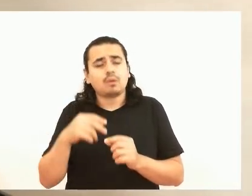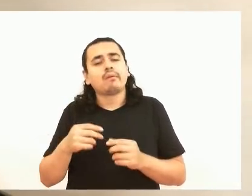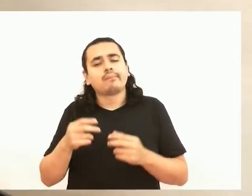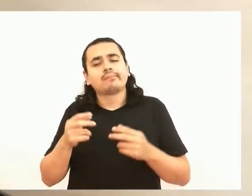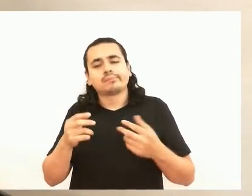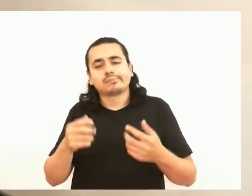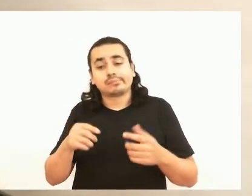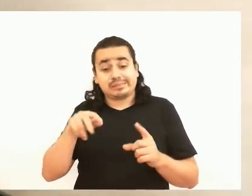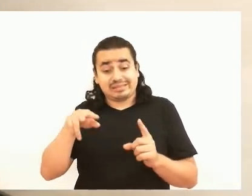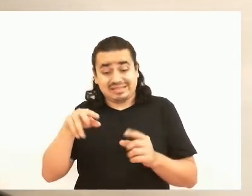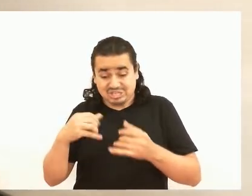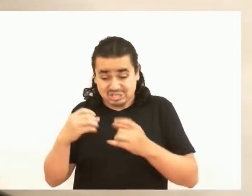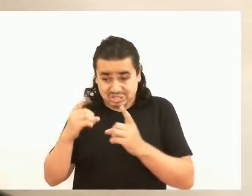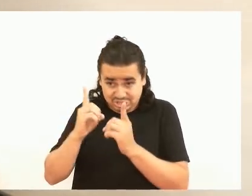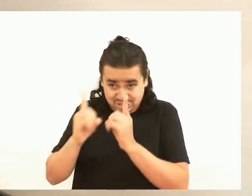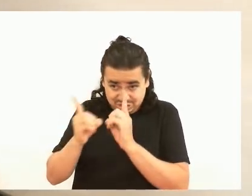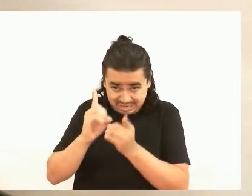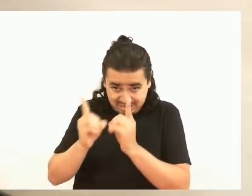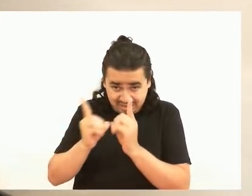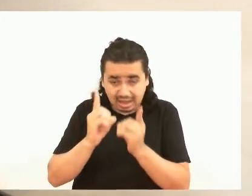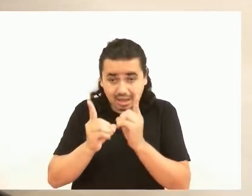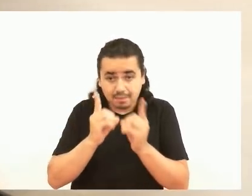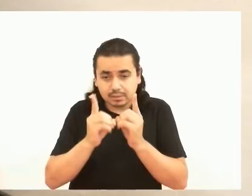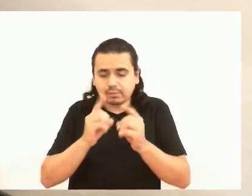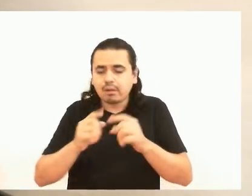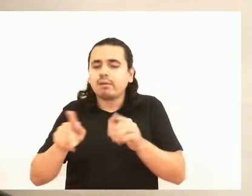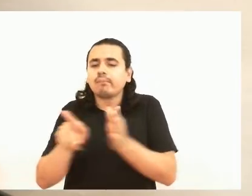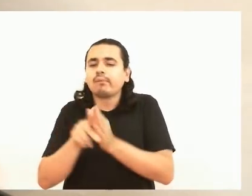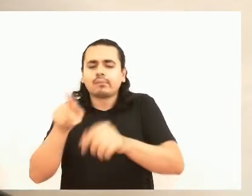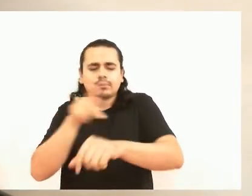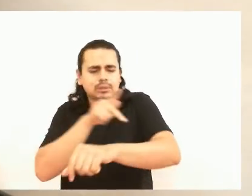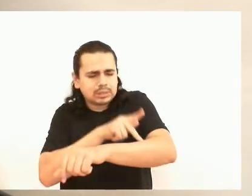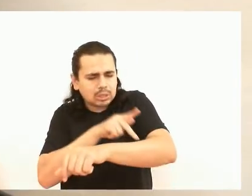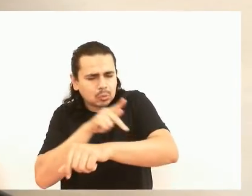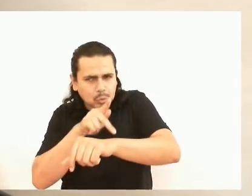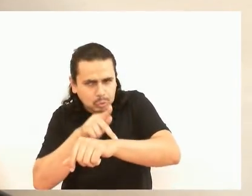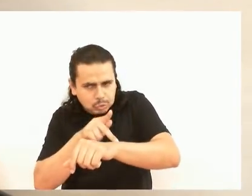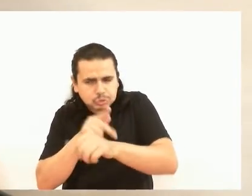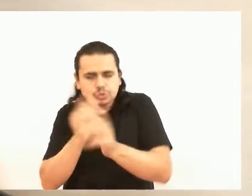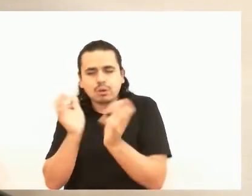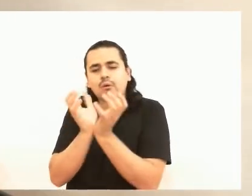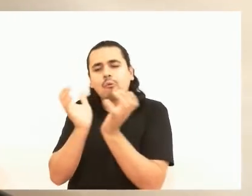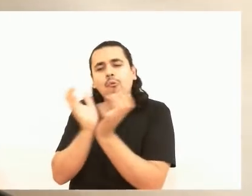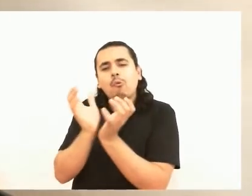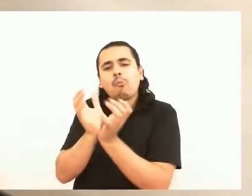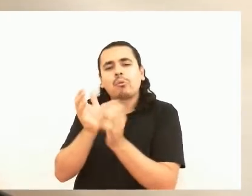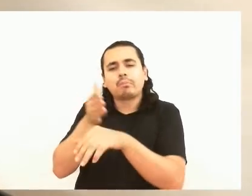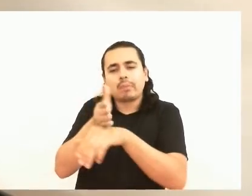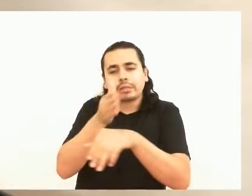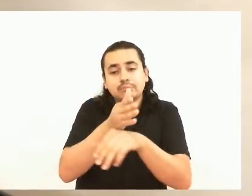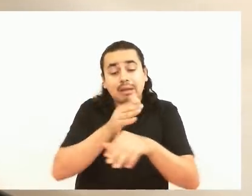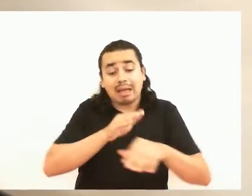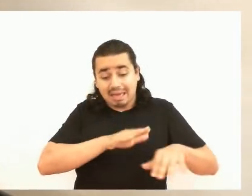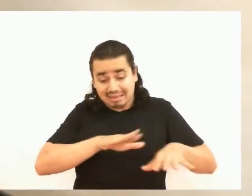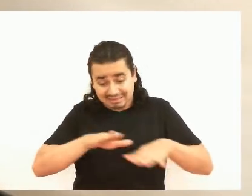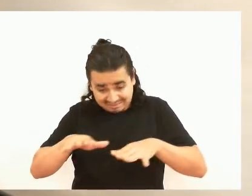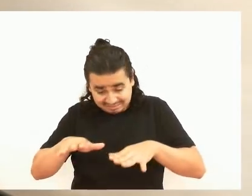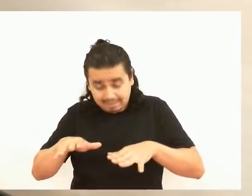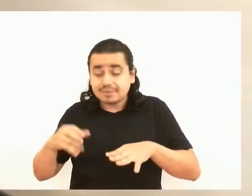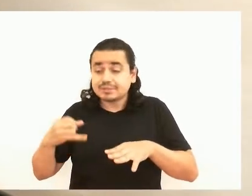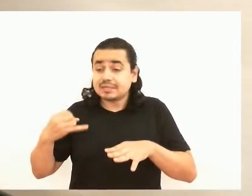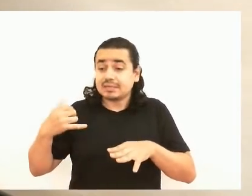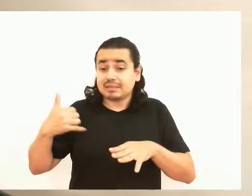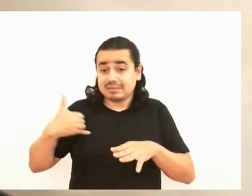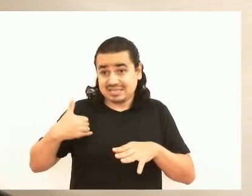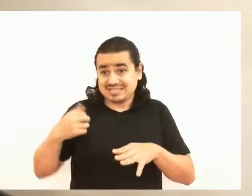vejo que pra essa dinâmica é pedagógico que eu faço é grupal a criança ela está mais disponível a partir dos